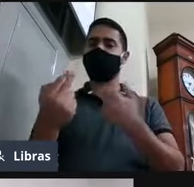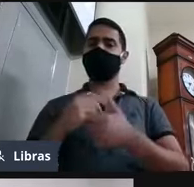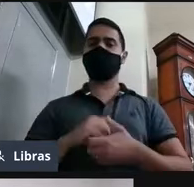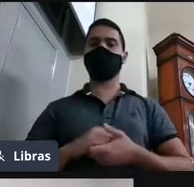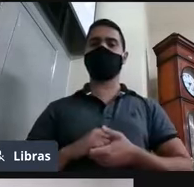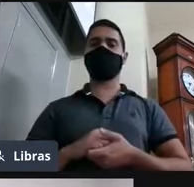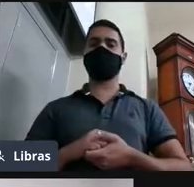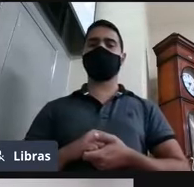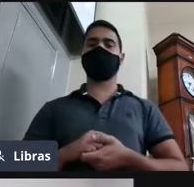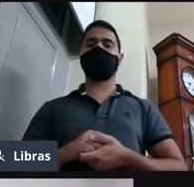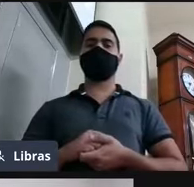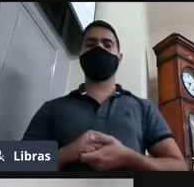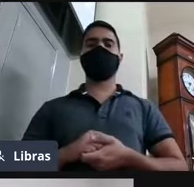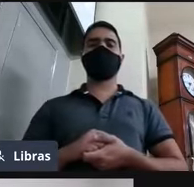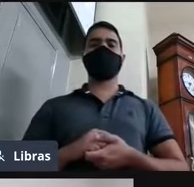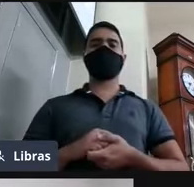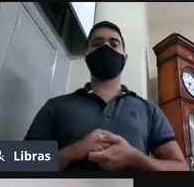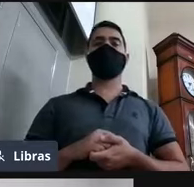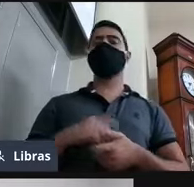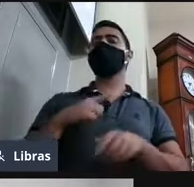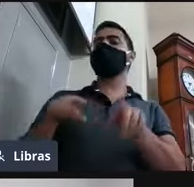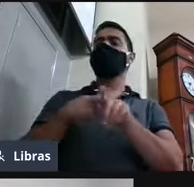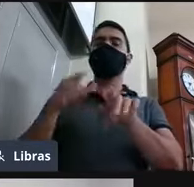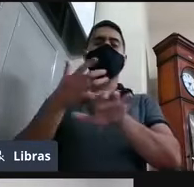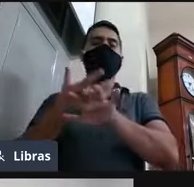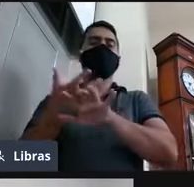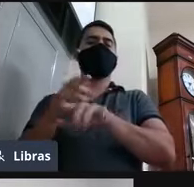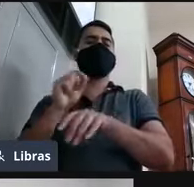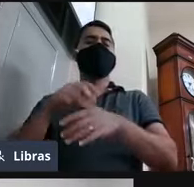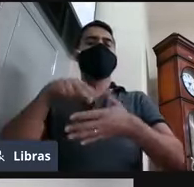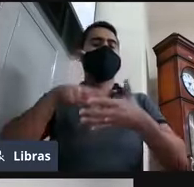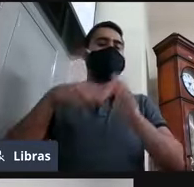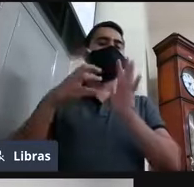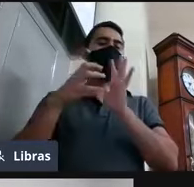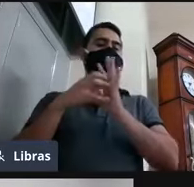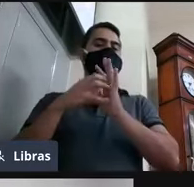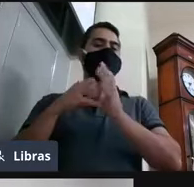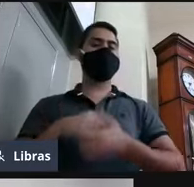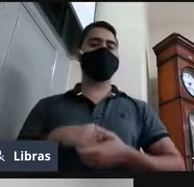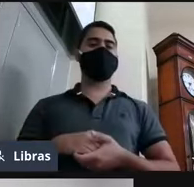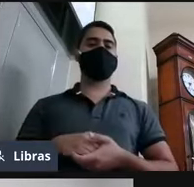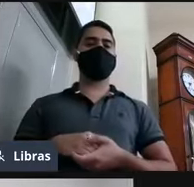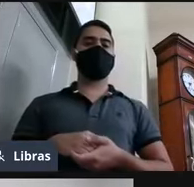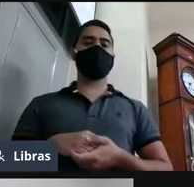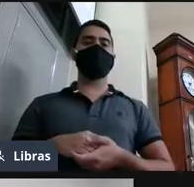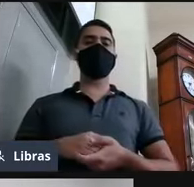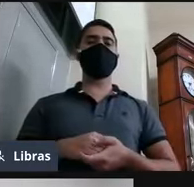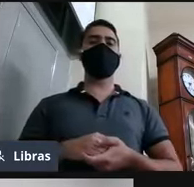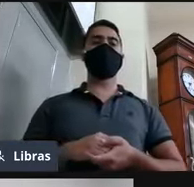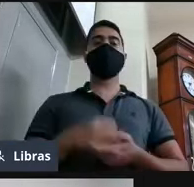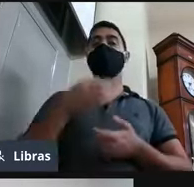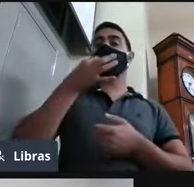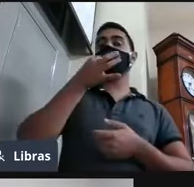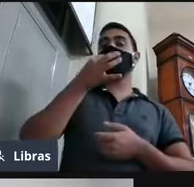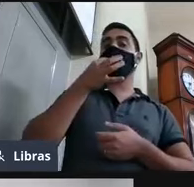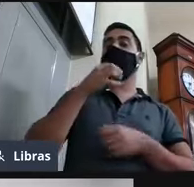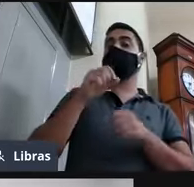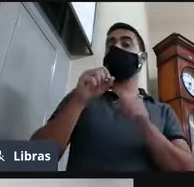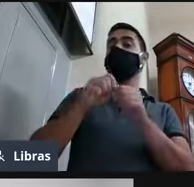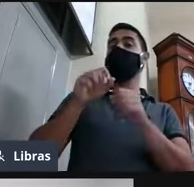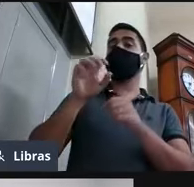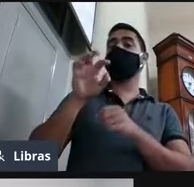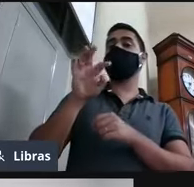se posicionou acerca da matéria, anúncio de julgamento realizado pela Câmara Municipal. Do parecer que o TCE